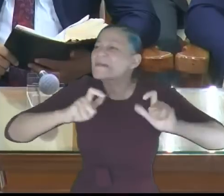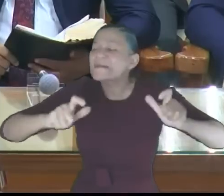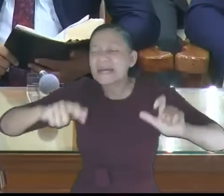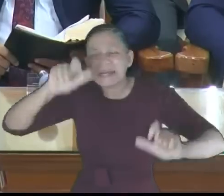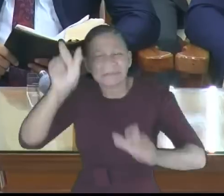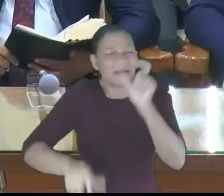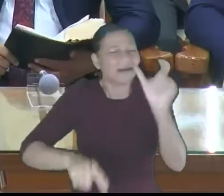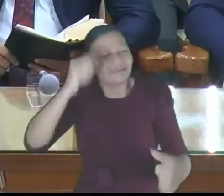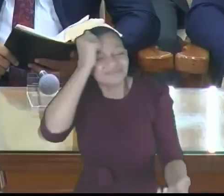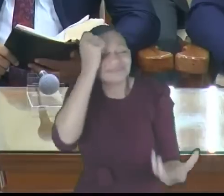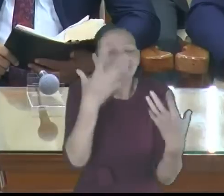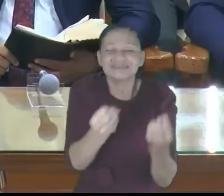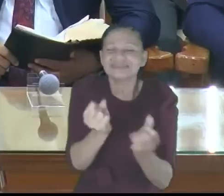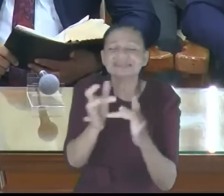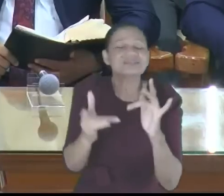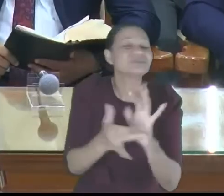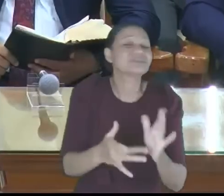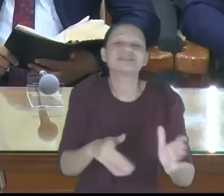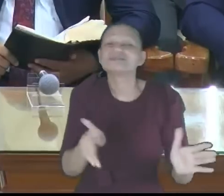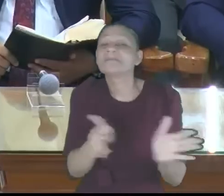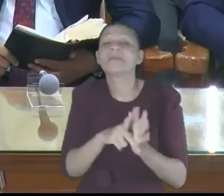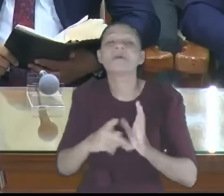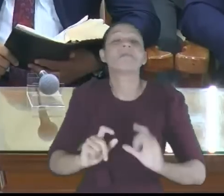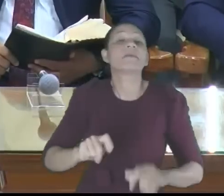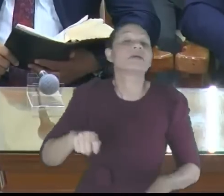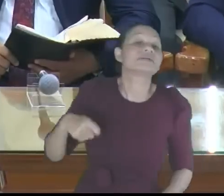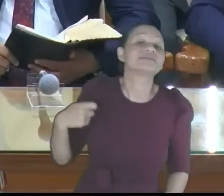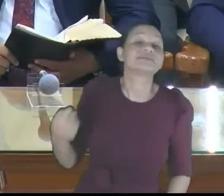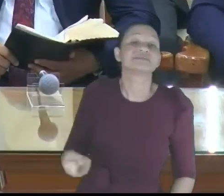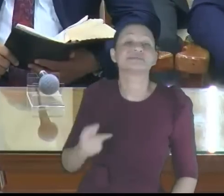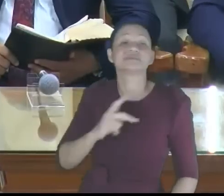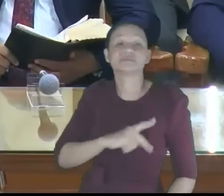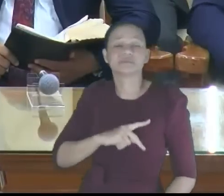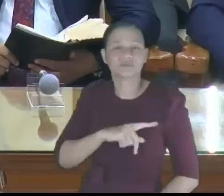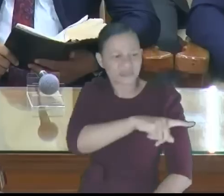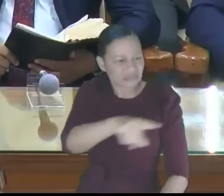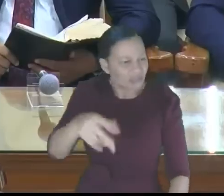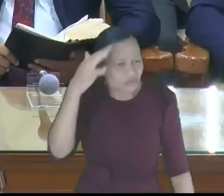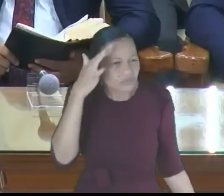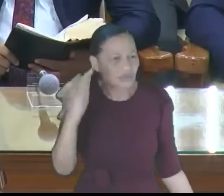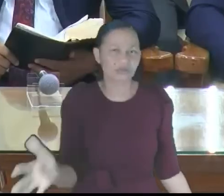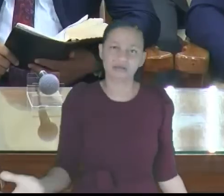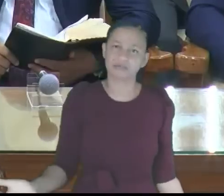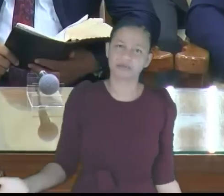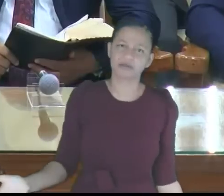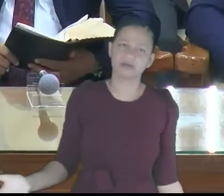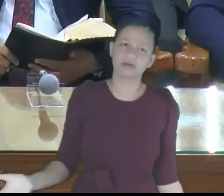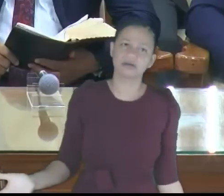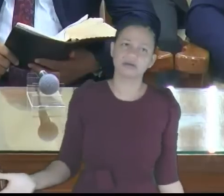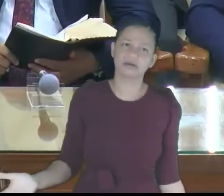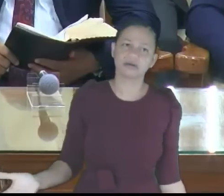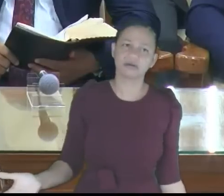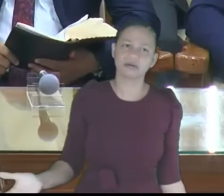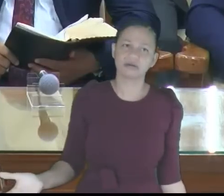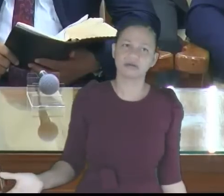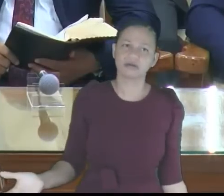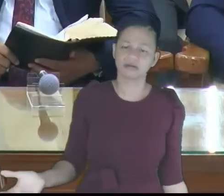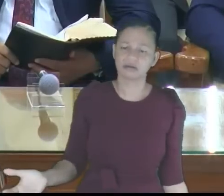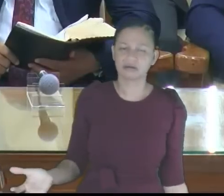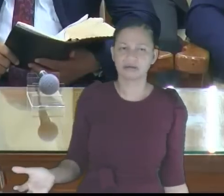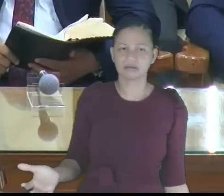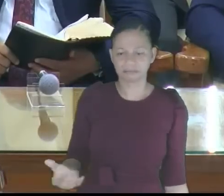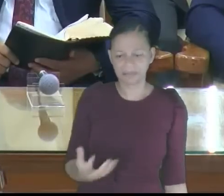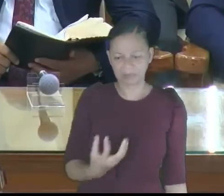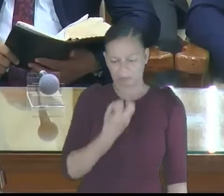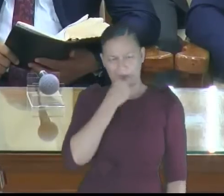que mais ganhou almas para Deus? Paulo, Paulo. Vocês não sabem disso? Disseram da boca para